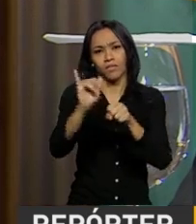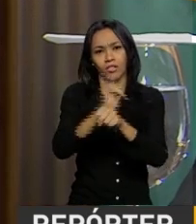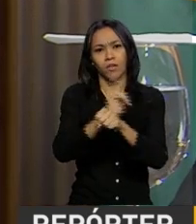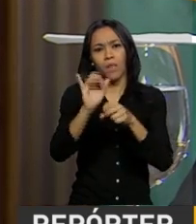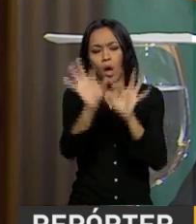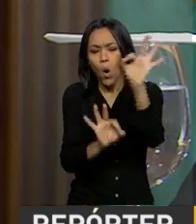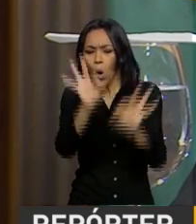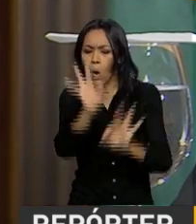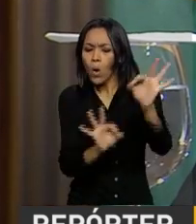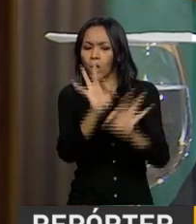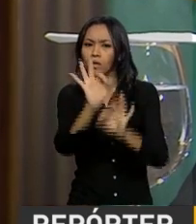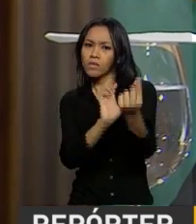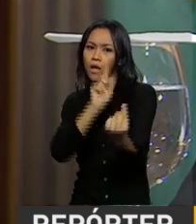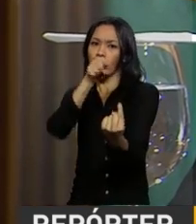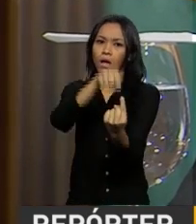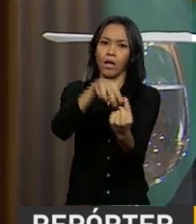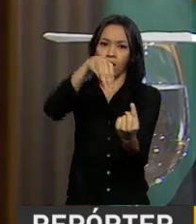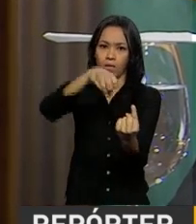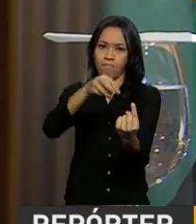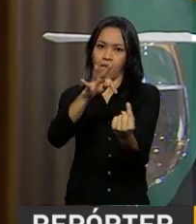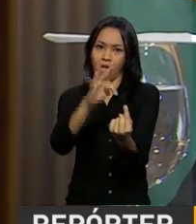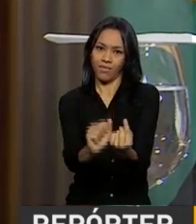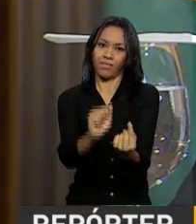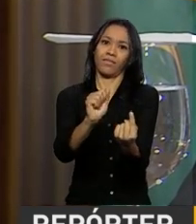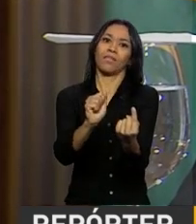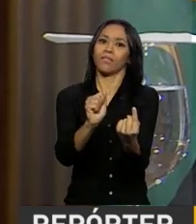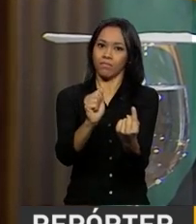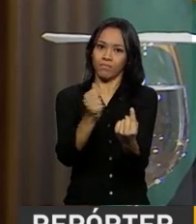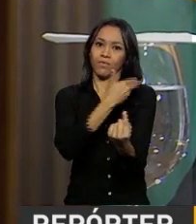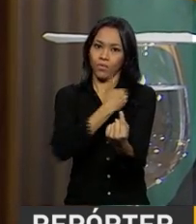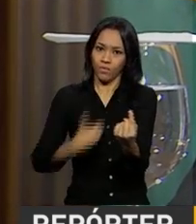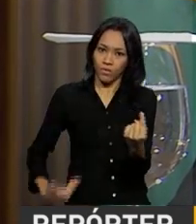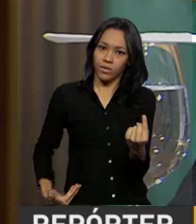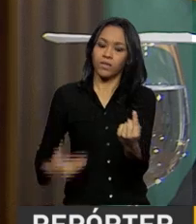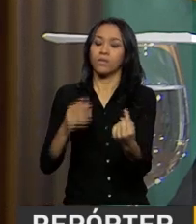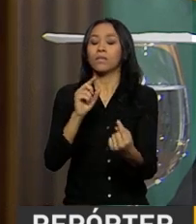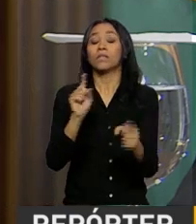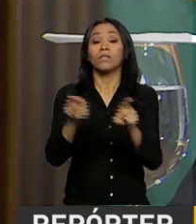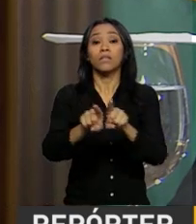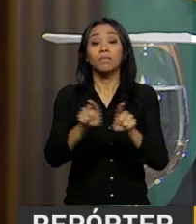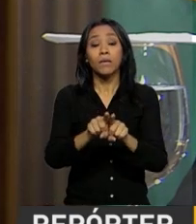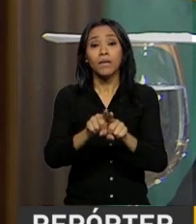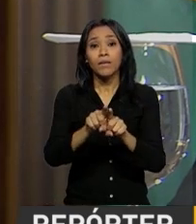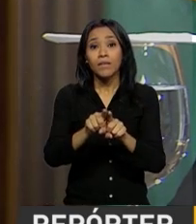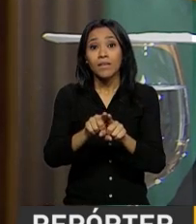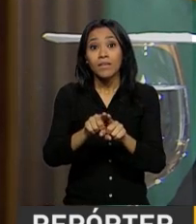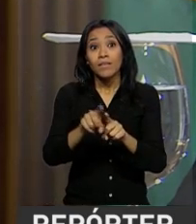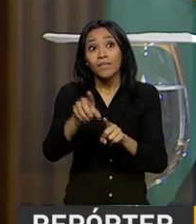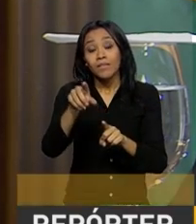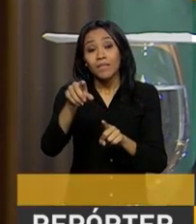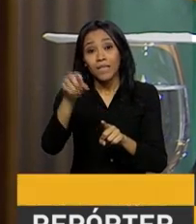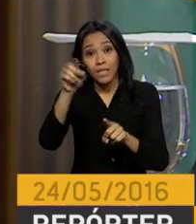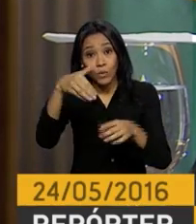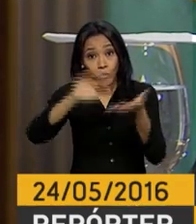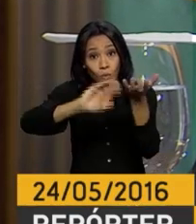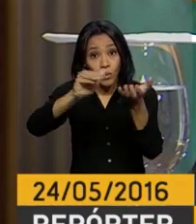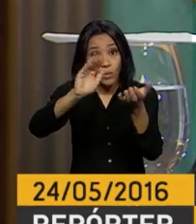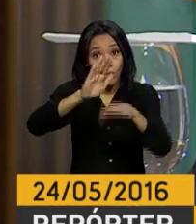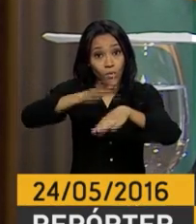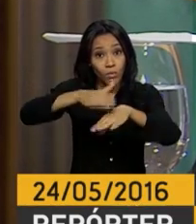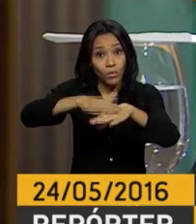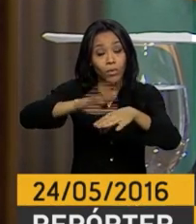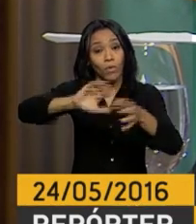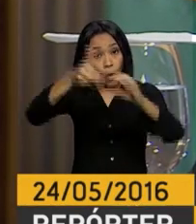meta para o crescimento da despesa primária do governo central e permitir que o Congresso Nacional continue com a liberdade